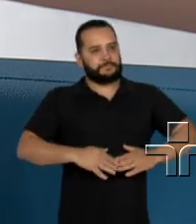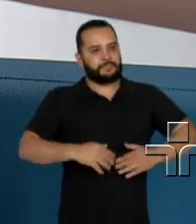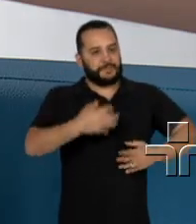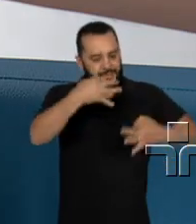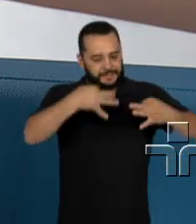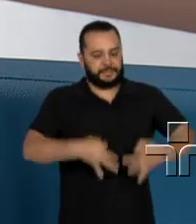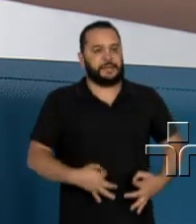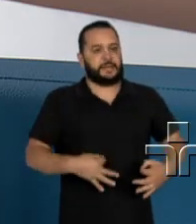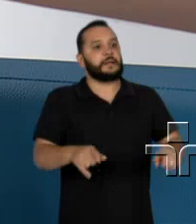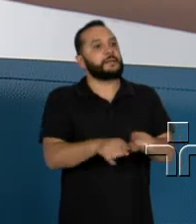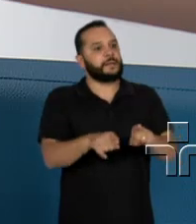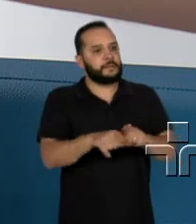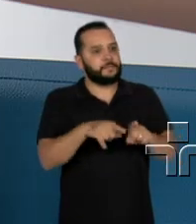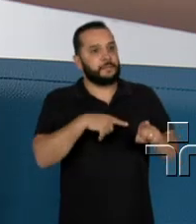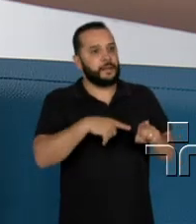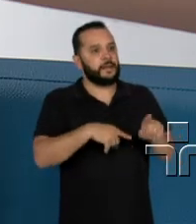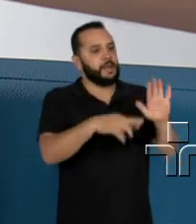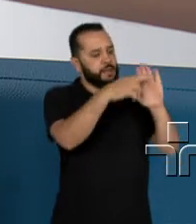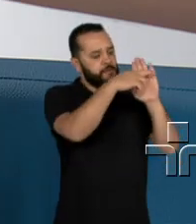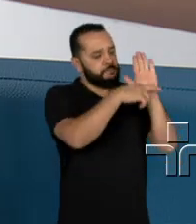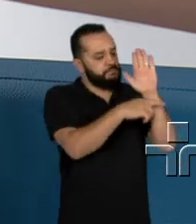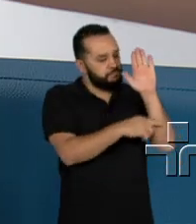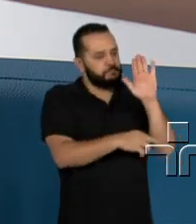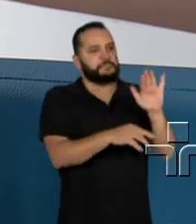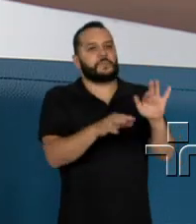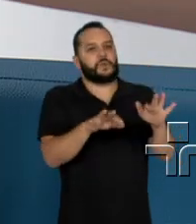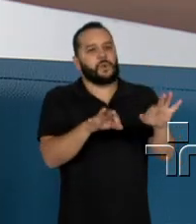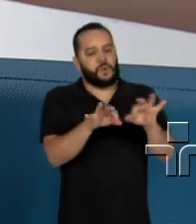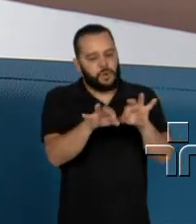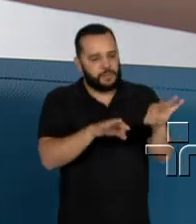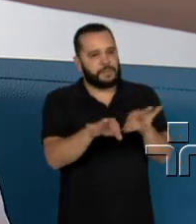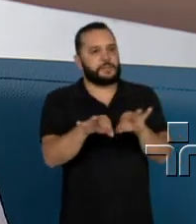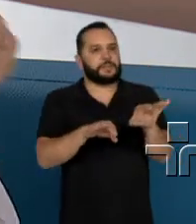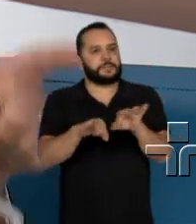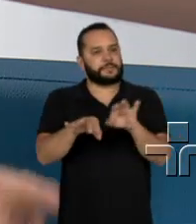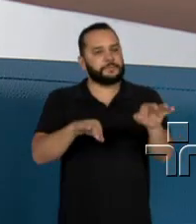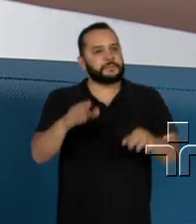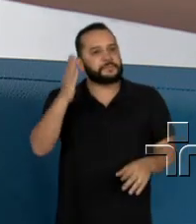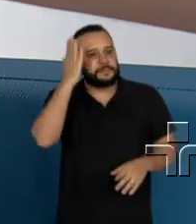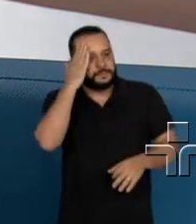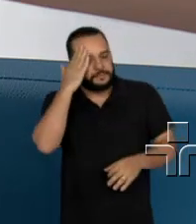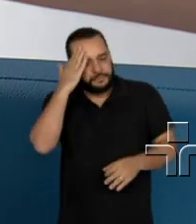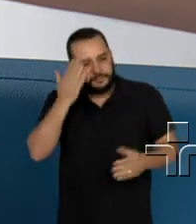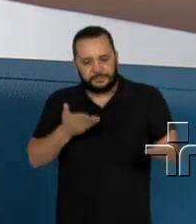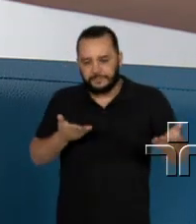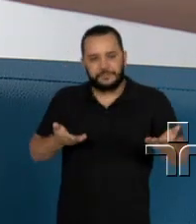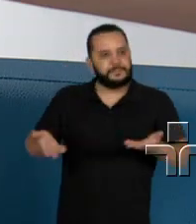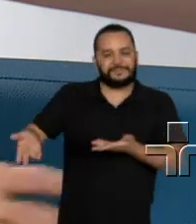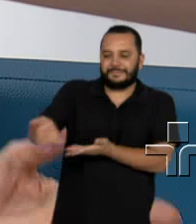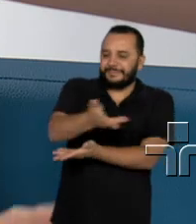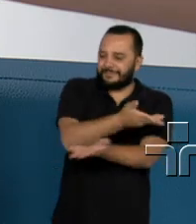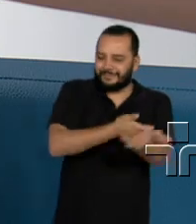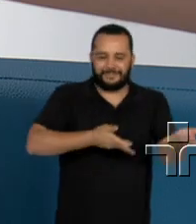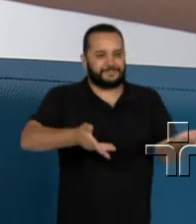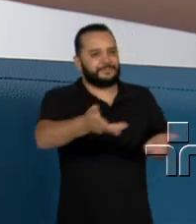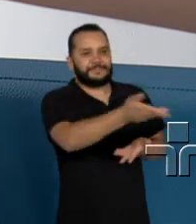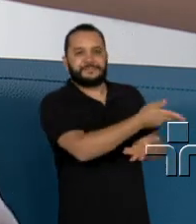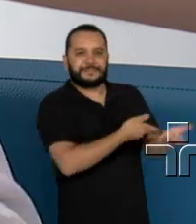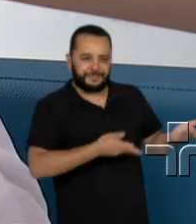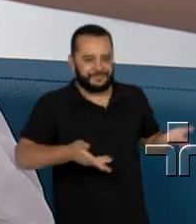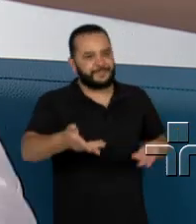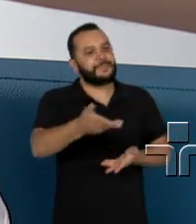mais a disciplina ea organização é saber trabalhar em comunidade dividir